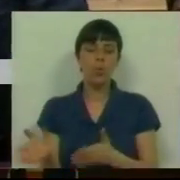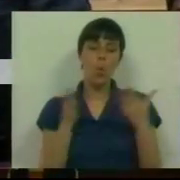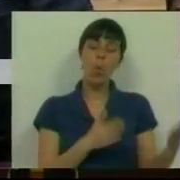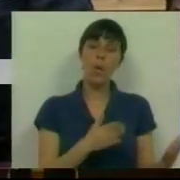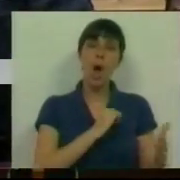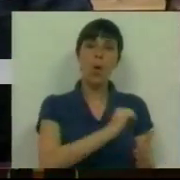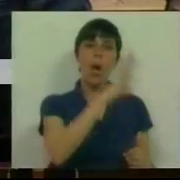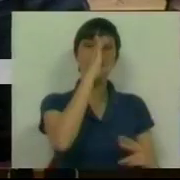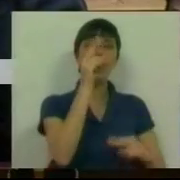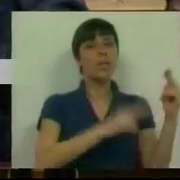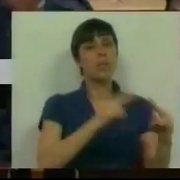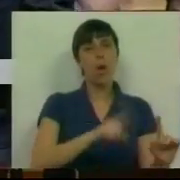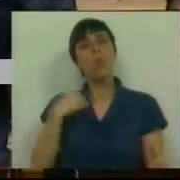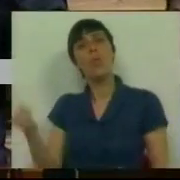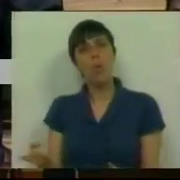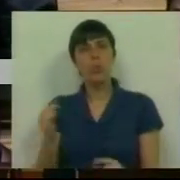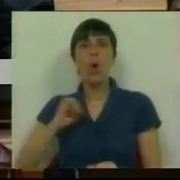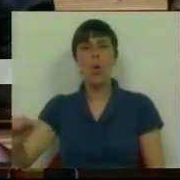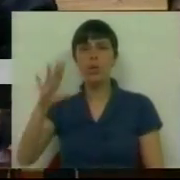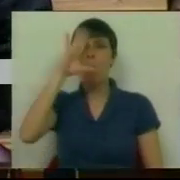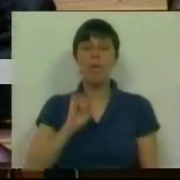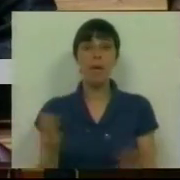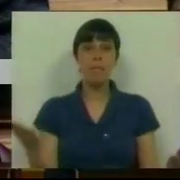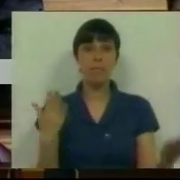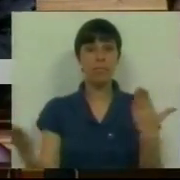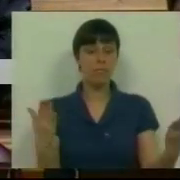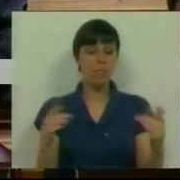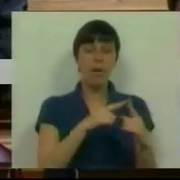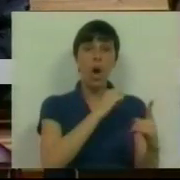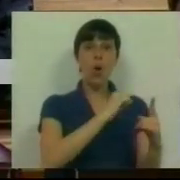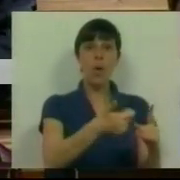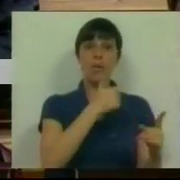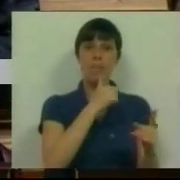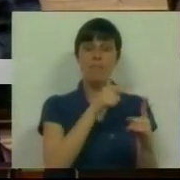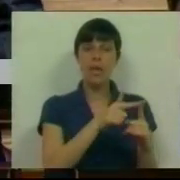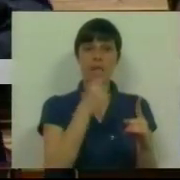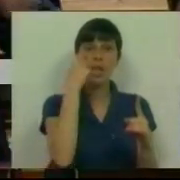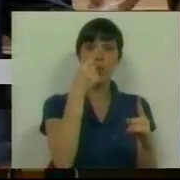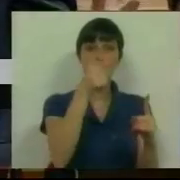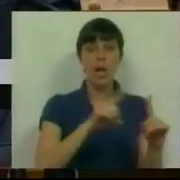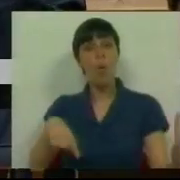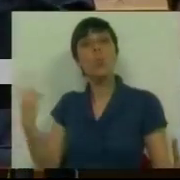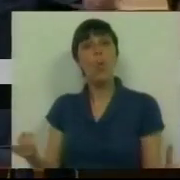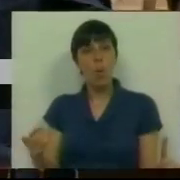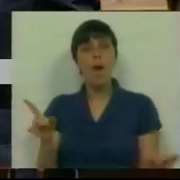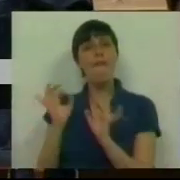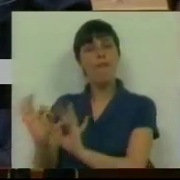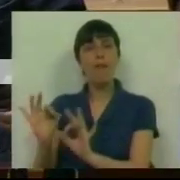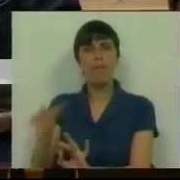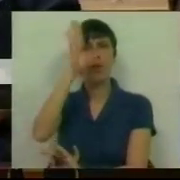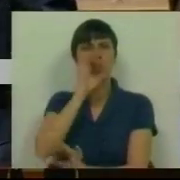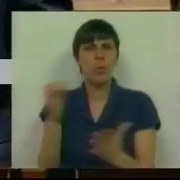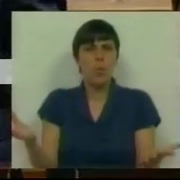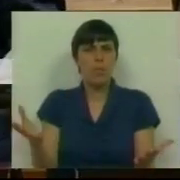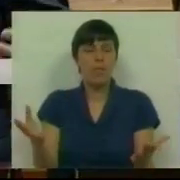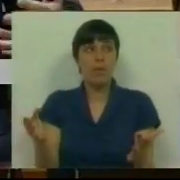lado contra o Ministro Vítor Gaspar, do outro lado contra o Governo. De um lado contra esta medida em particular, do outro lado a favor do